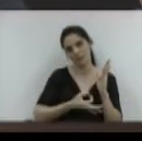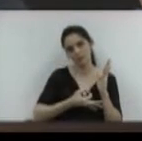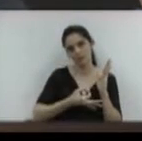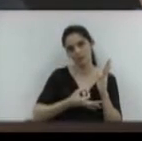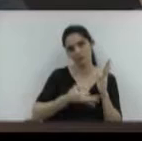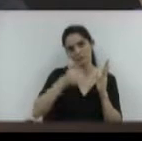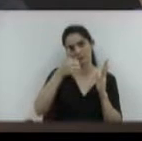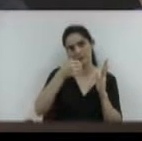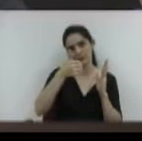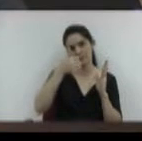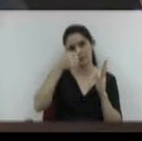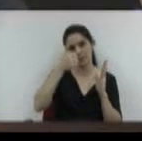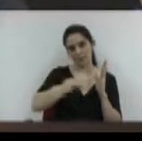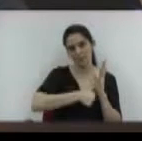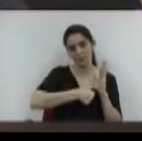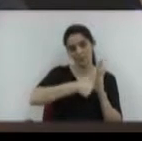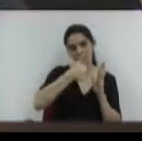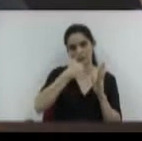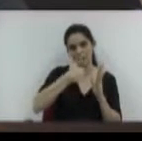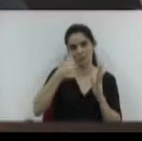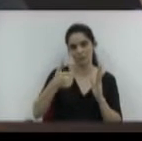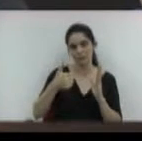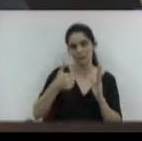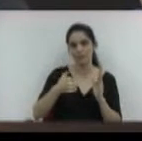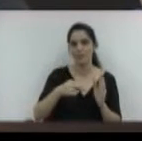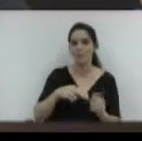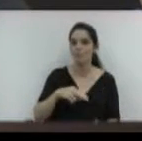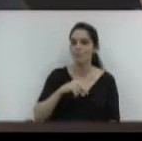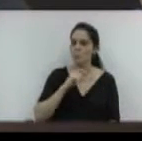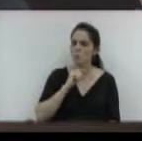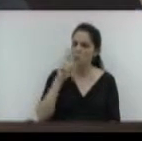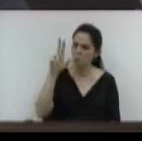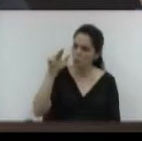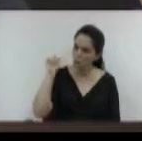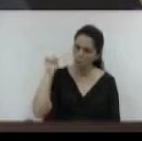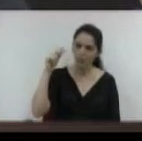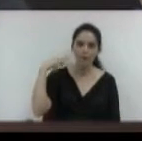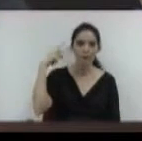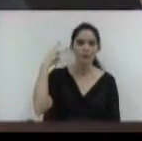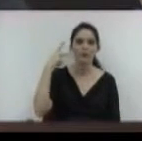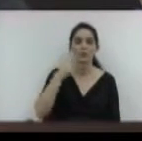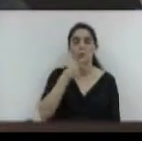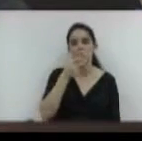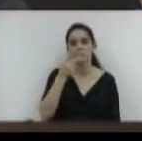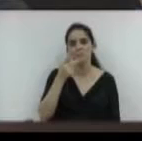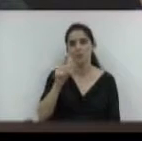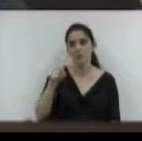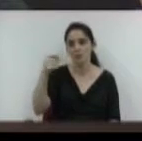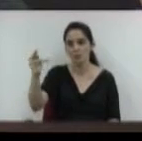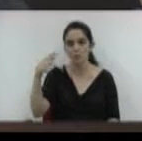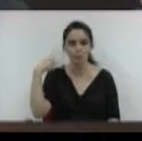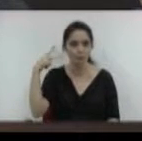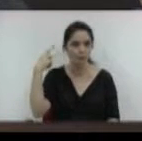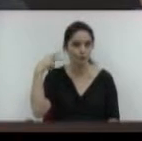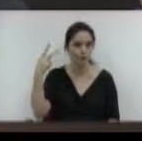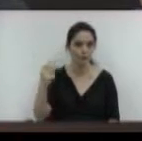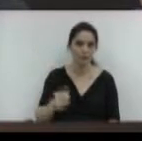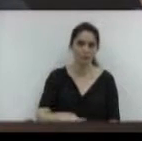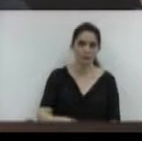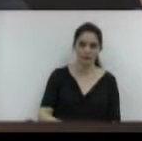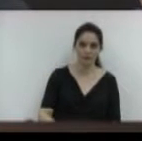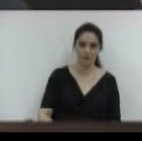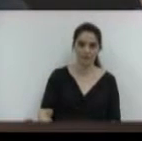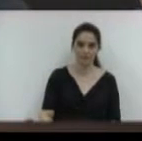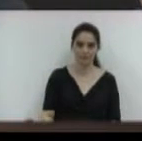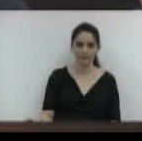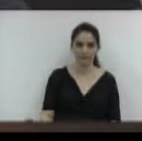11º, nenhum vereador poderá referir-se a seus pares e, de modo geral, a qualquer representante do poder público